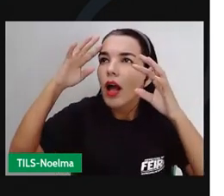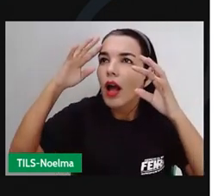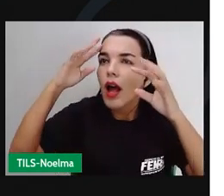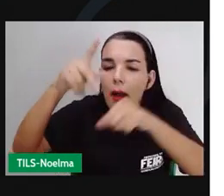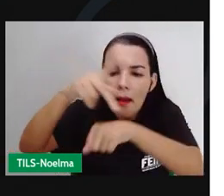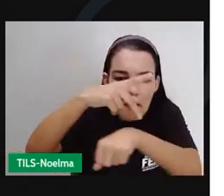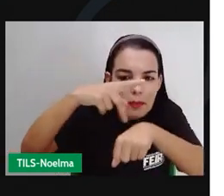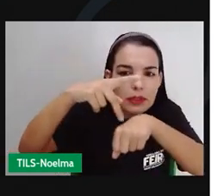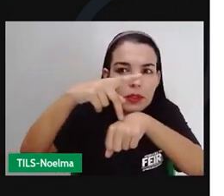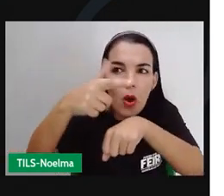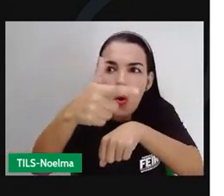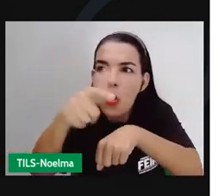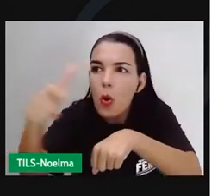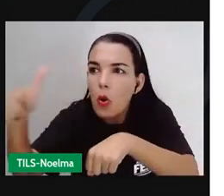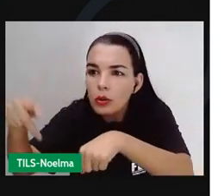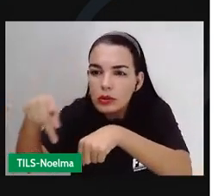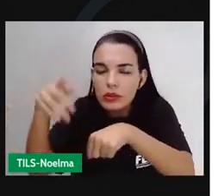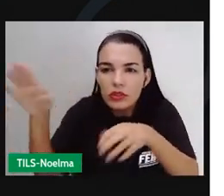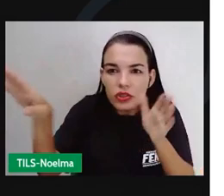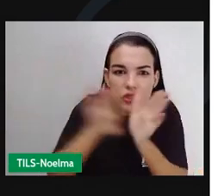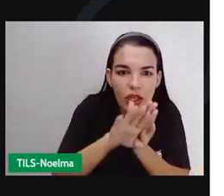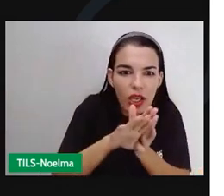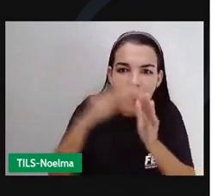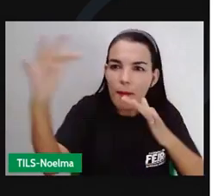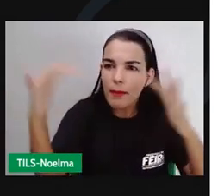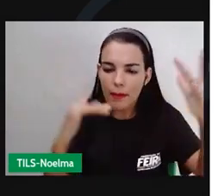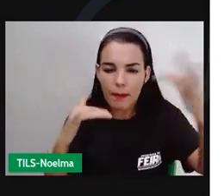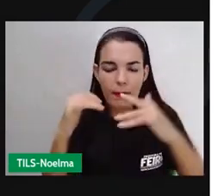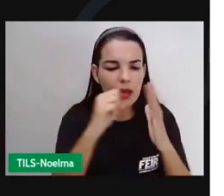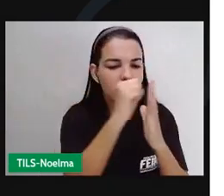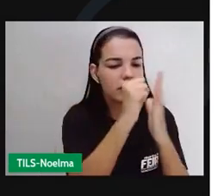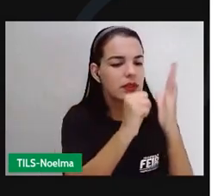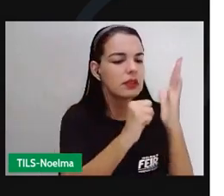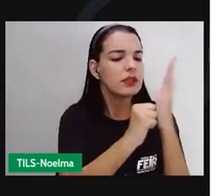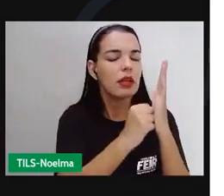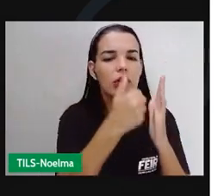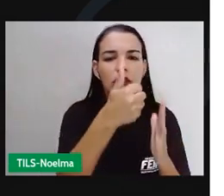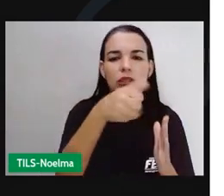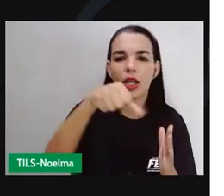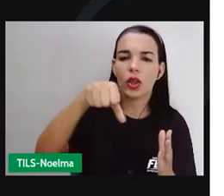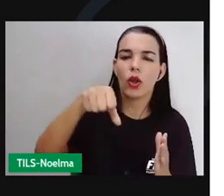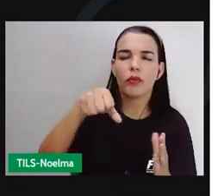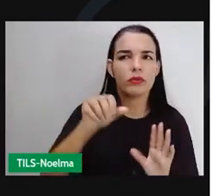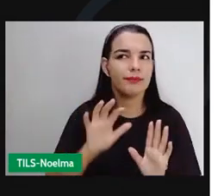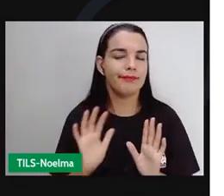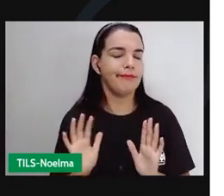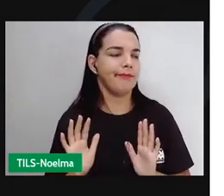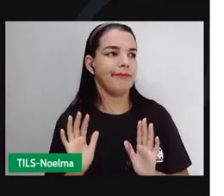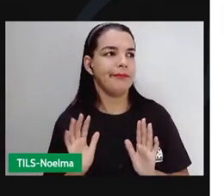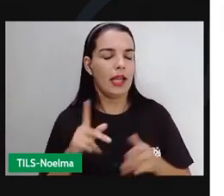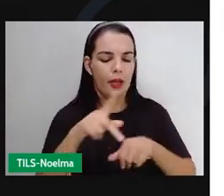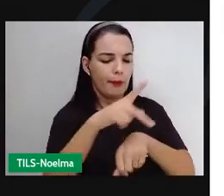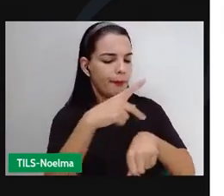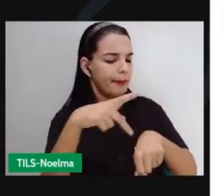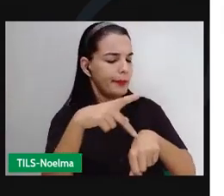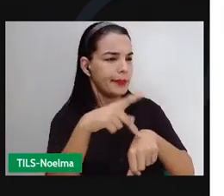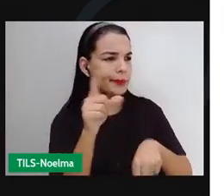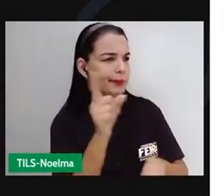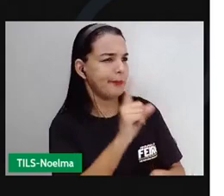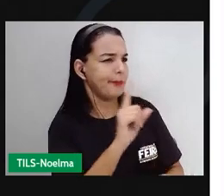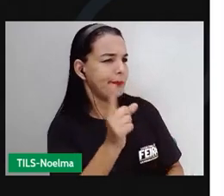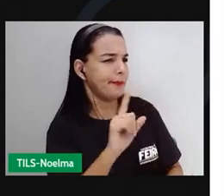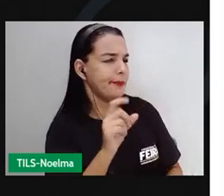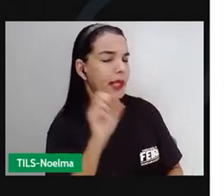na segunda metade do século XIX. Mas o país não era exatamente um conto de